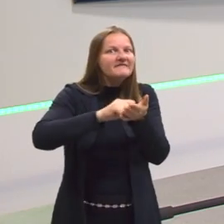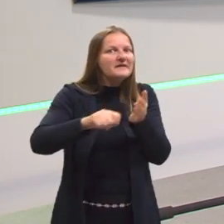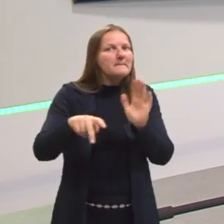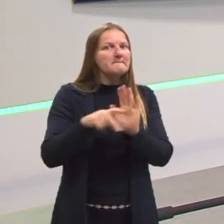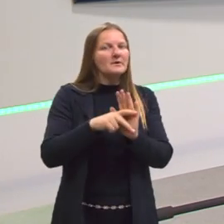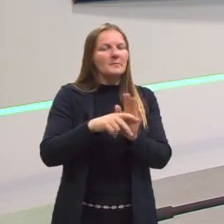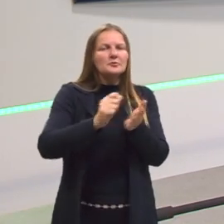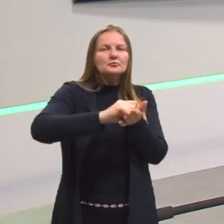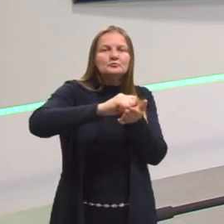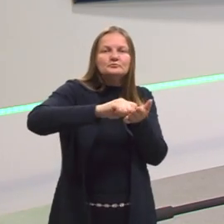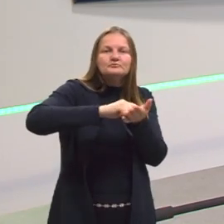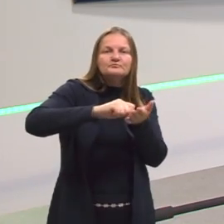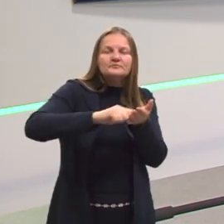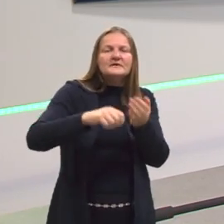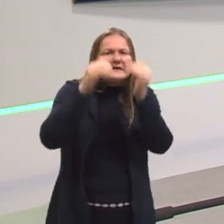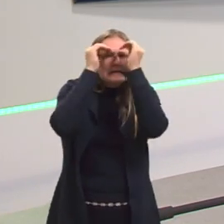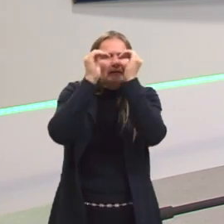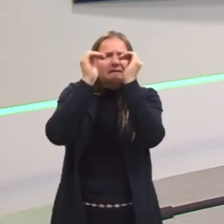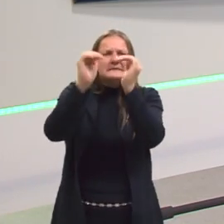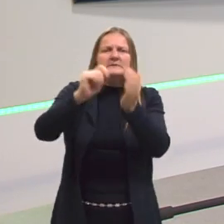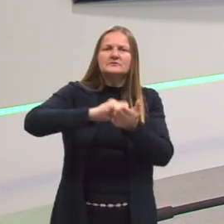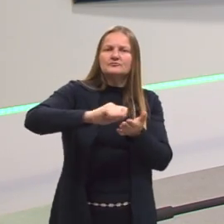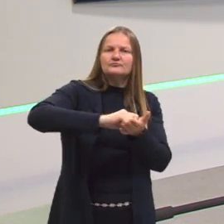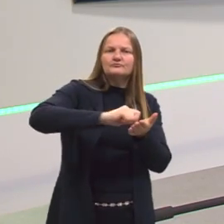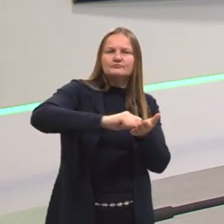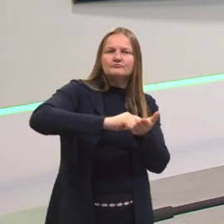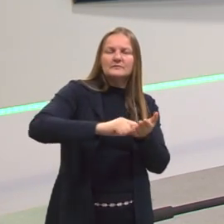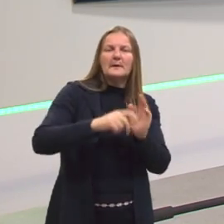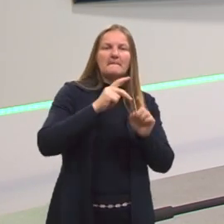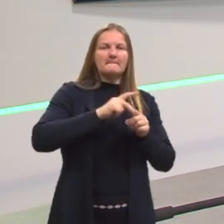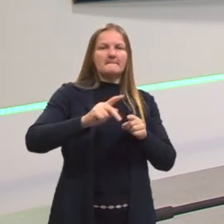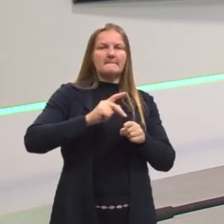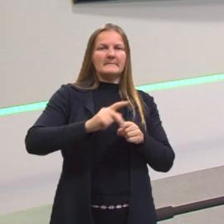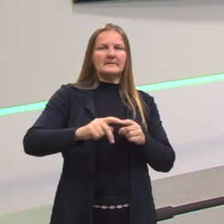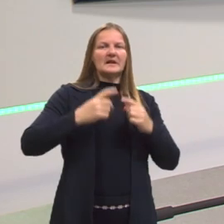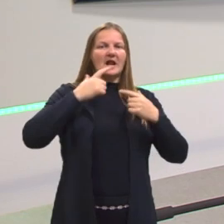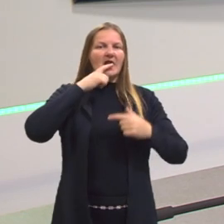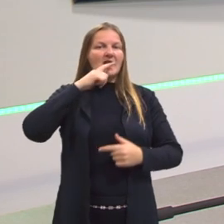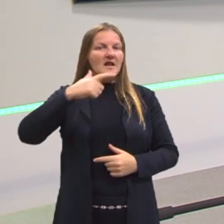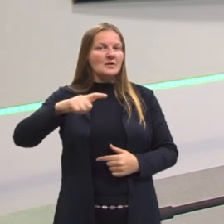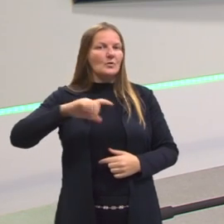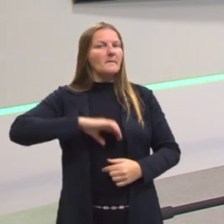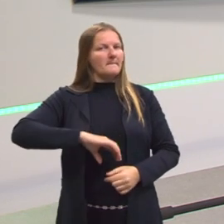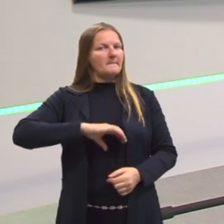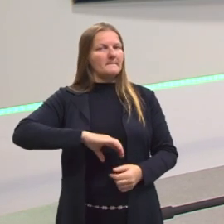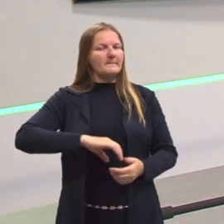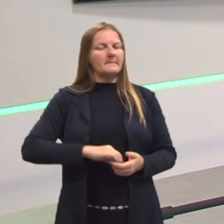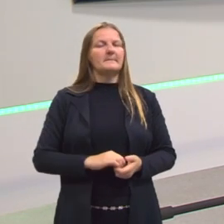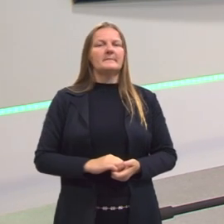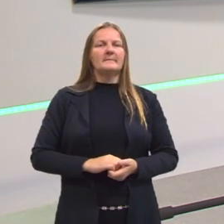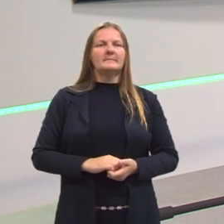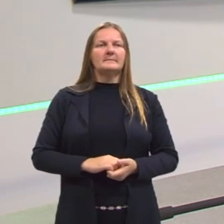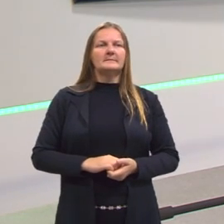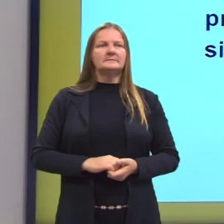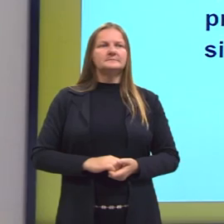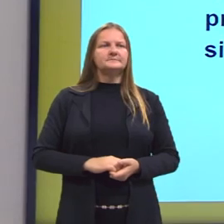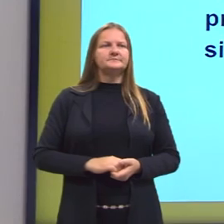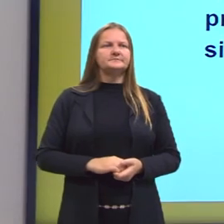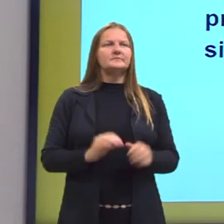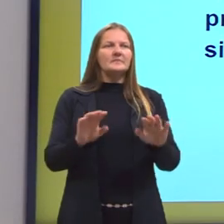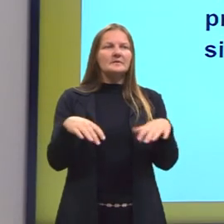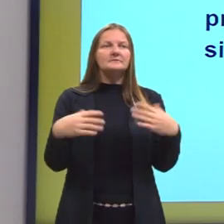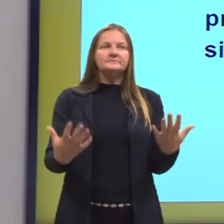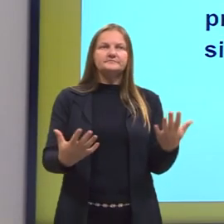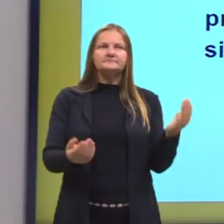pertence a escrita e que respeite essa Norma padrão da nossa língua portuguesa então